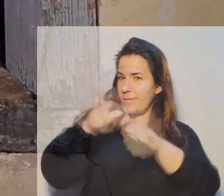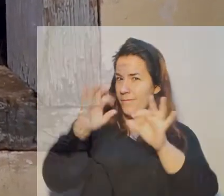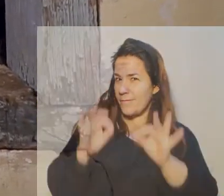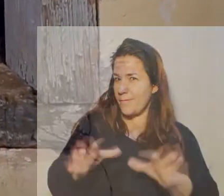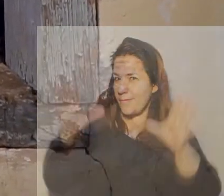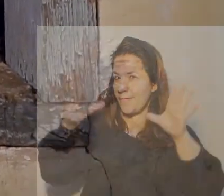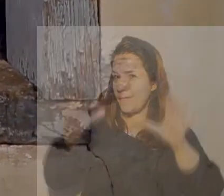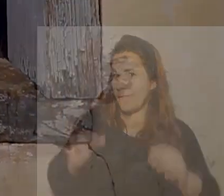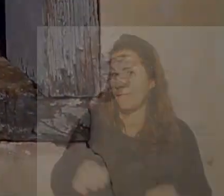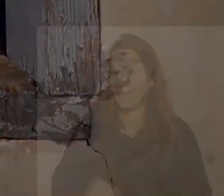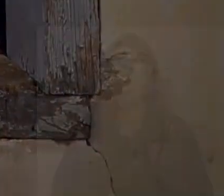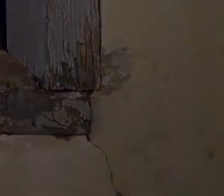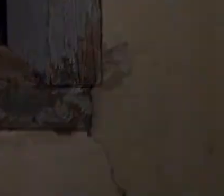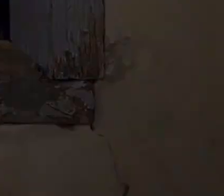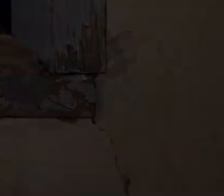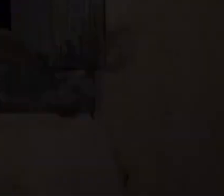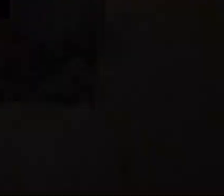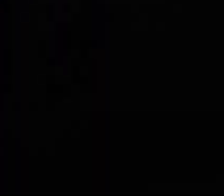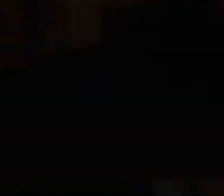ponto?